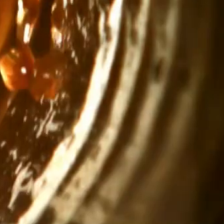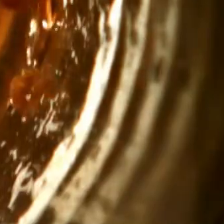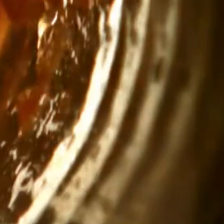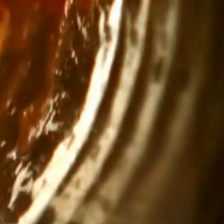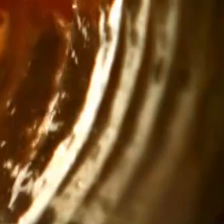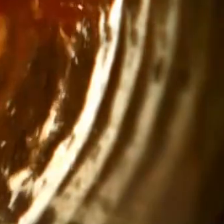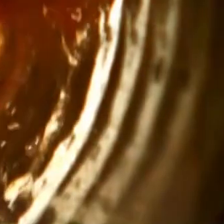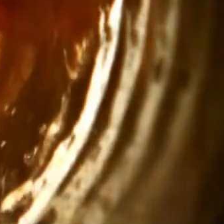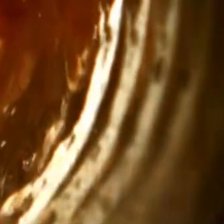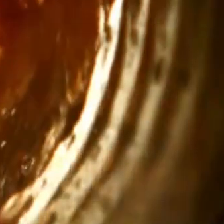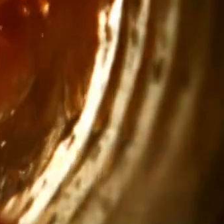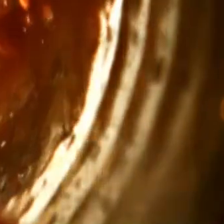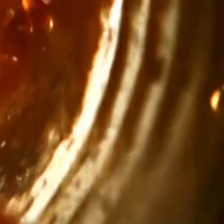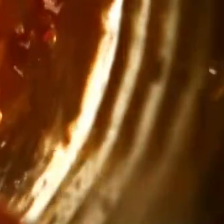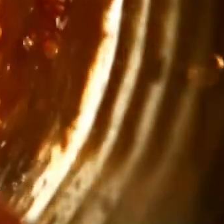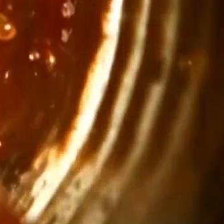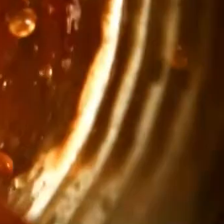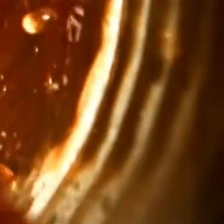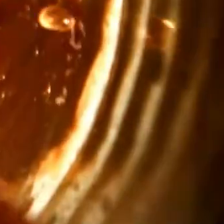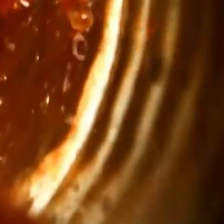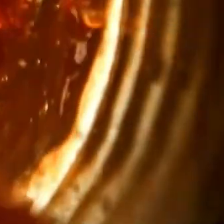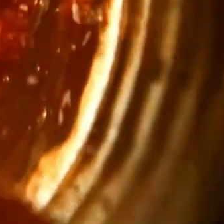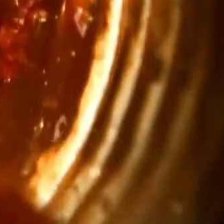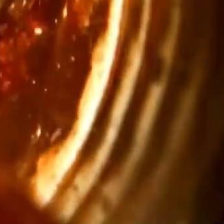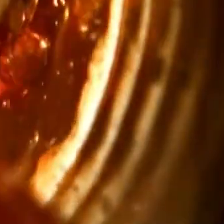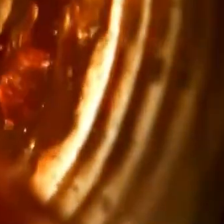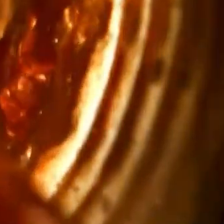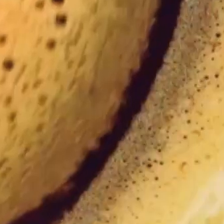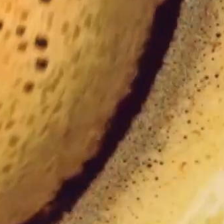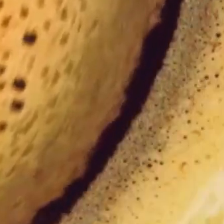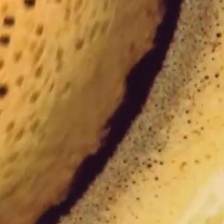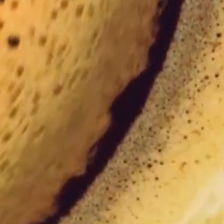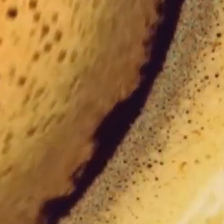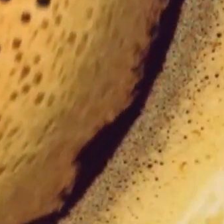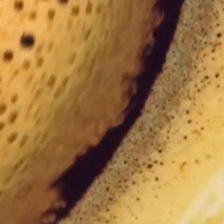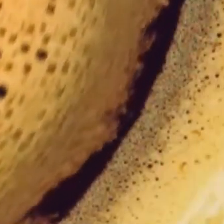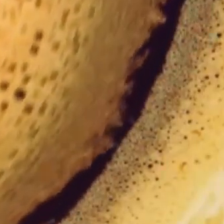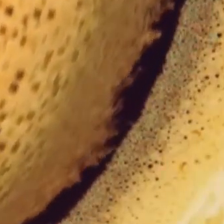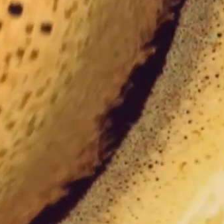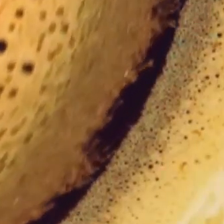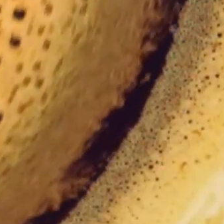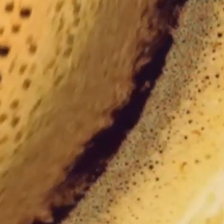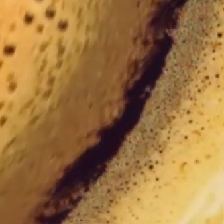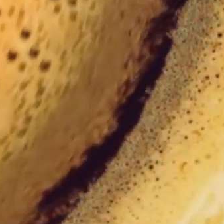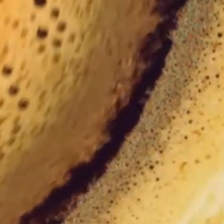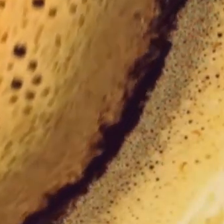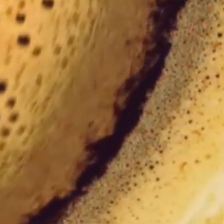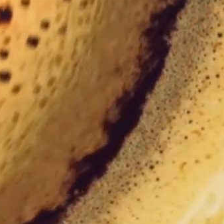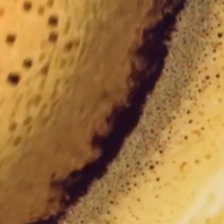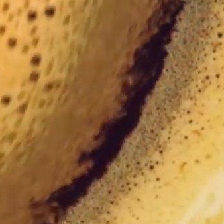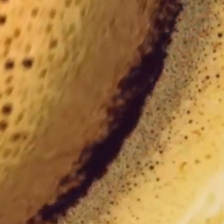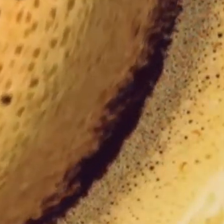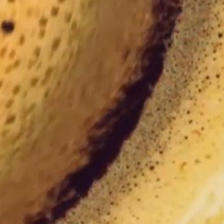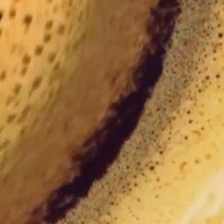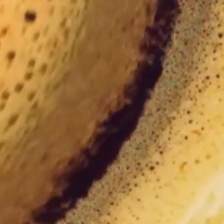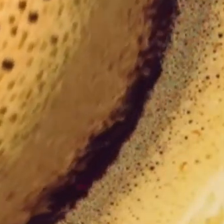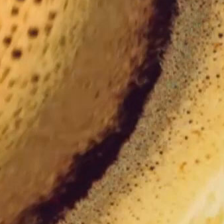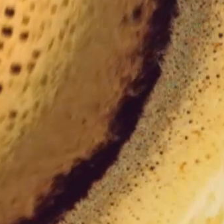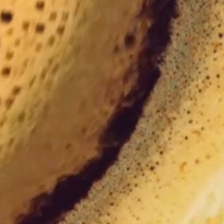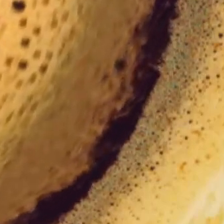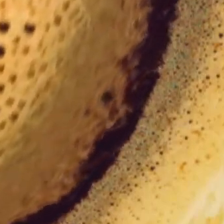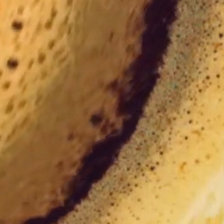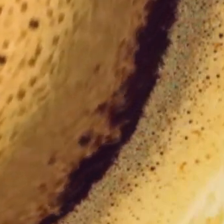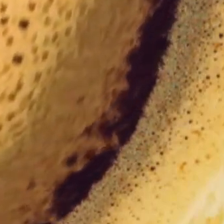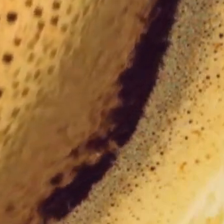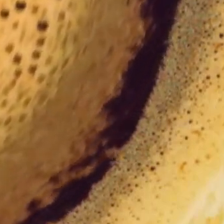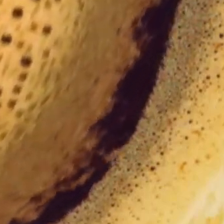Segunda bebida mais consumida no mundo depois da água, o café pode ter vários sinônimos para quem é apreciador da